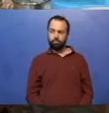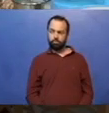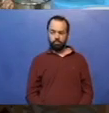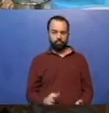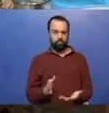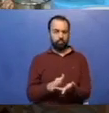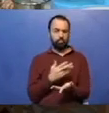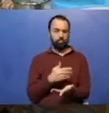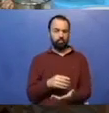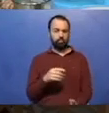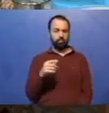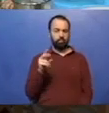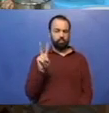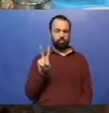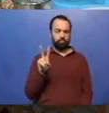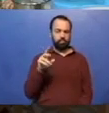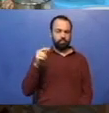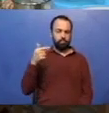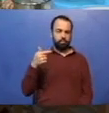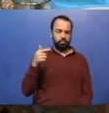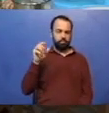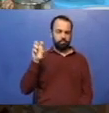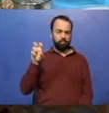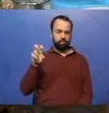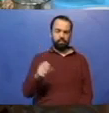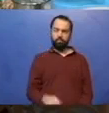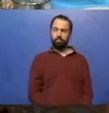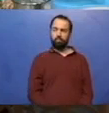Página 275, é só virar a folha aí.